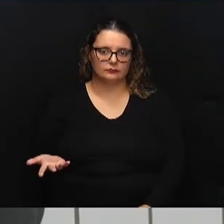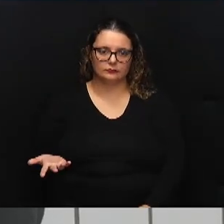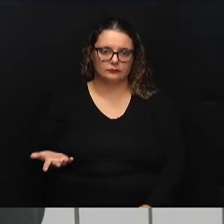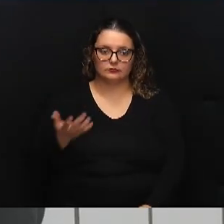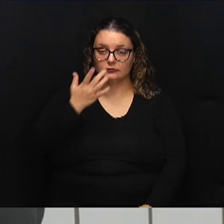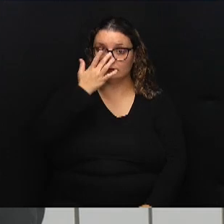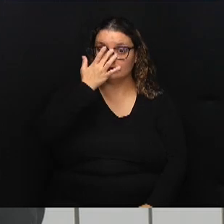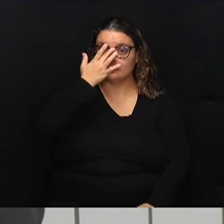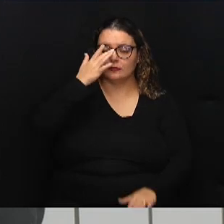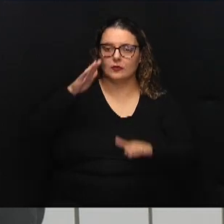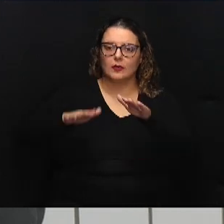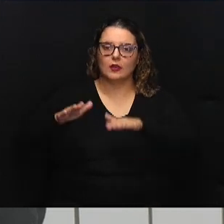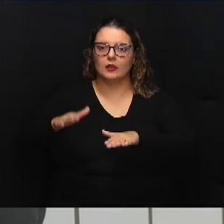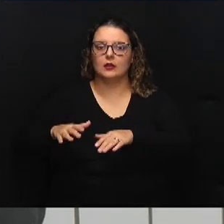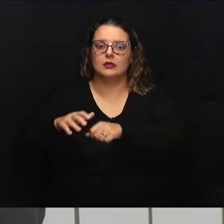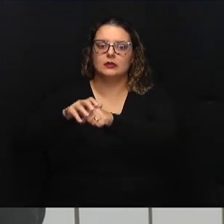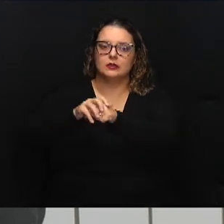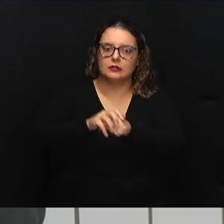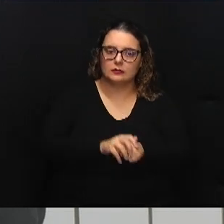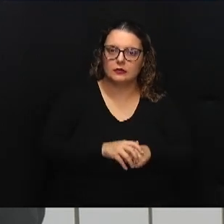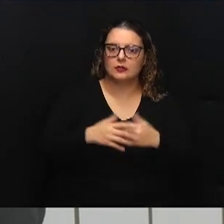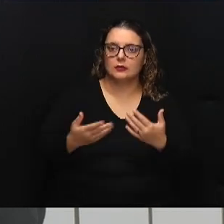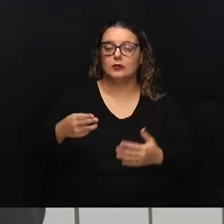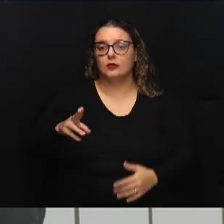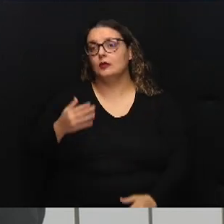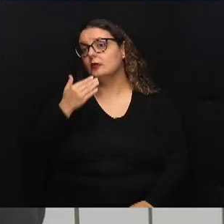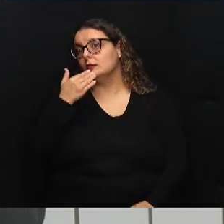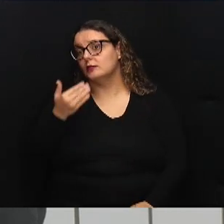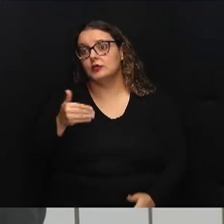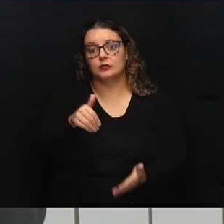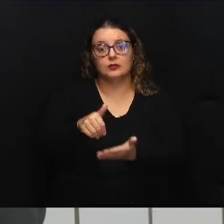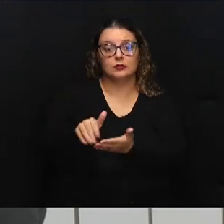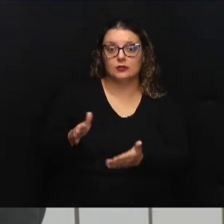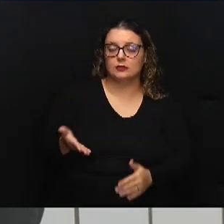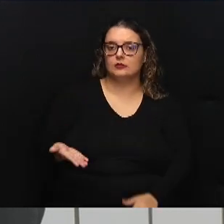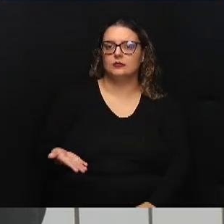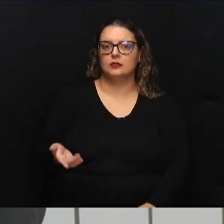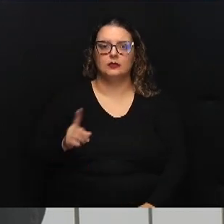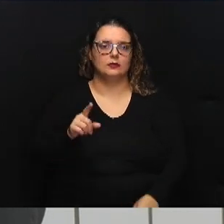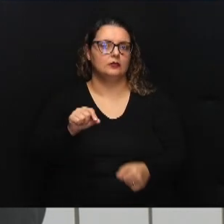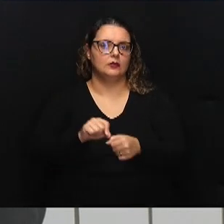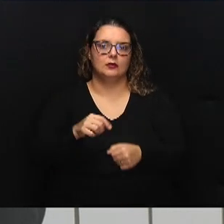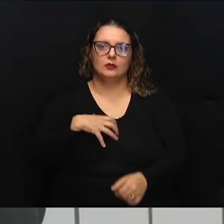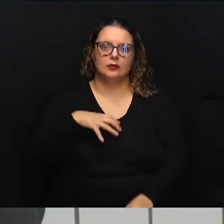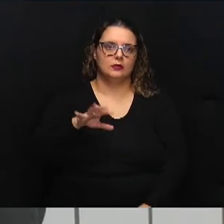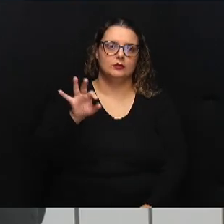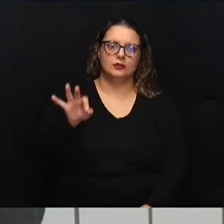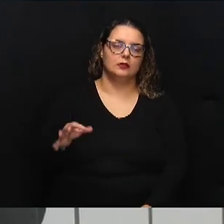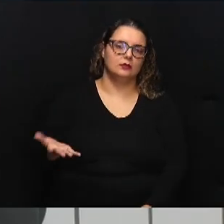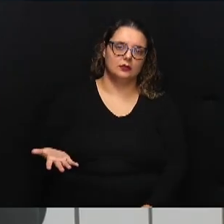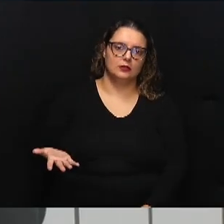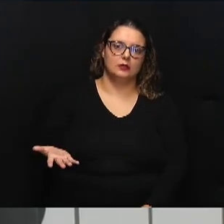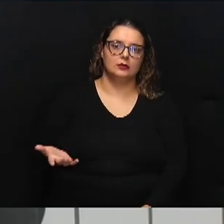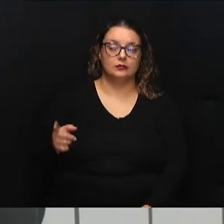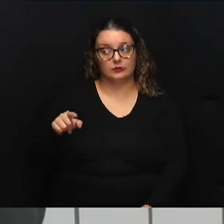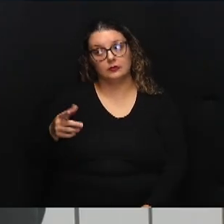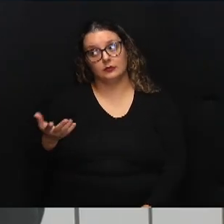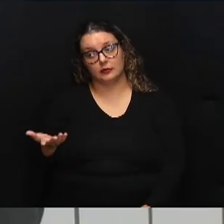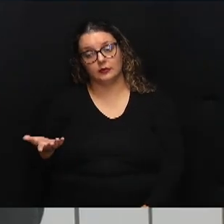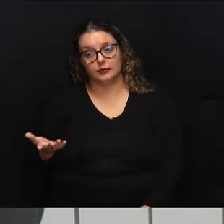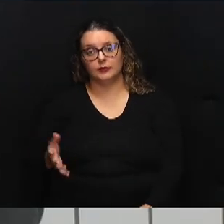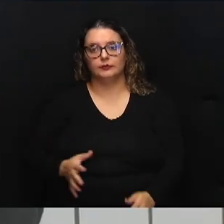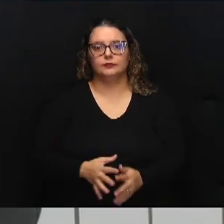Às vezes ele é pressionado, ou mesmo o pedido de demissão não é feito de uma maneira correta, né? E